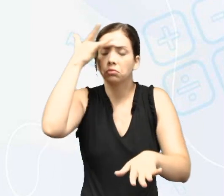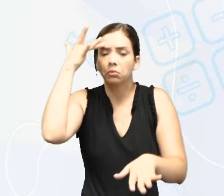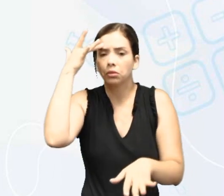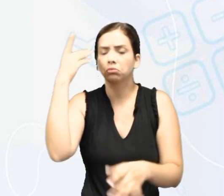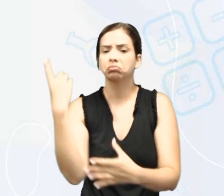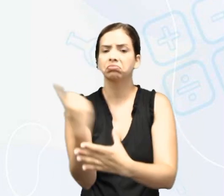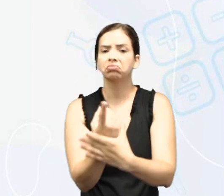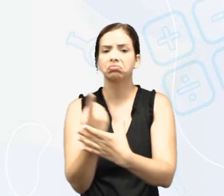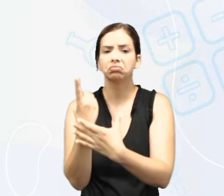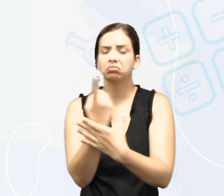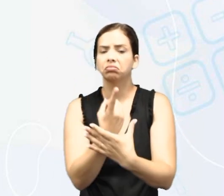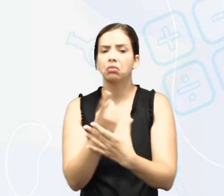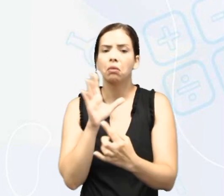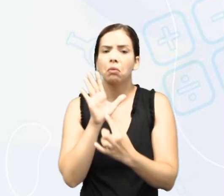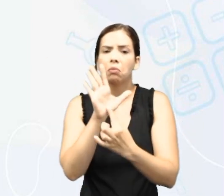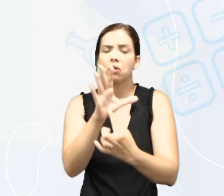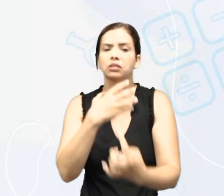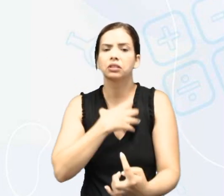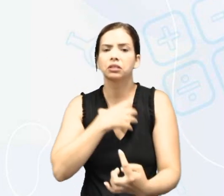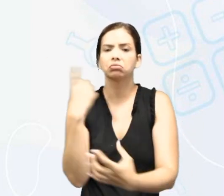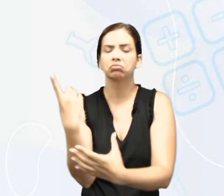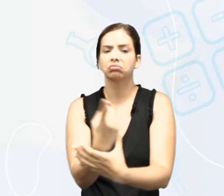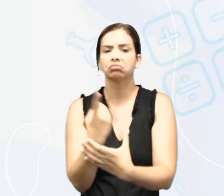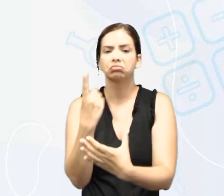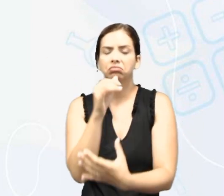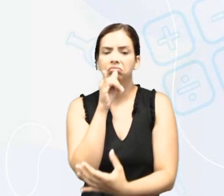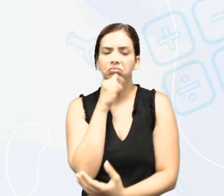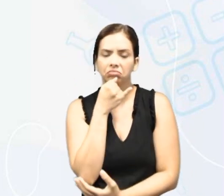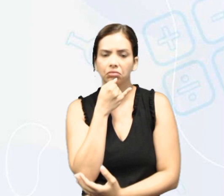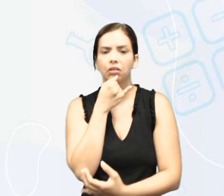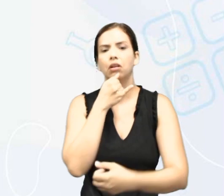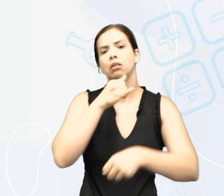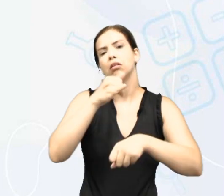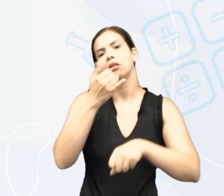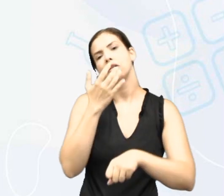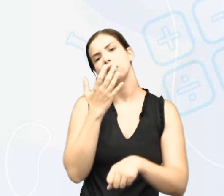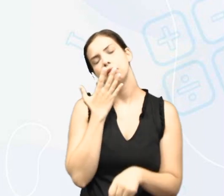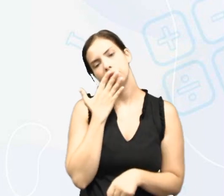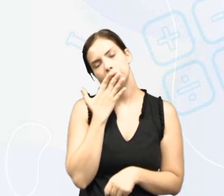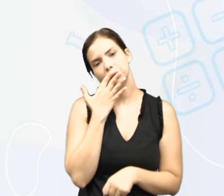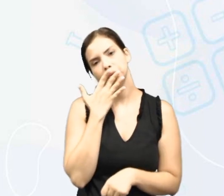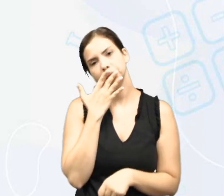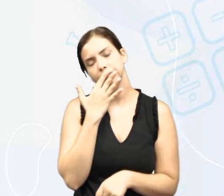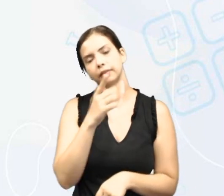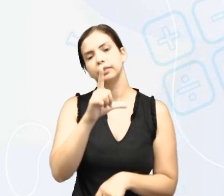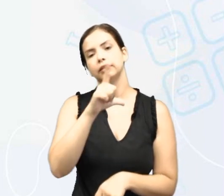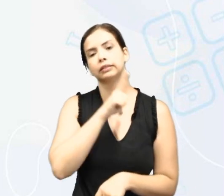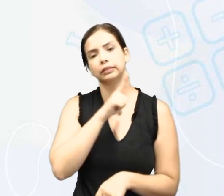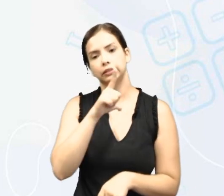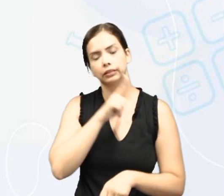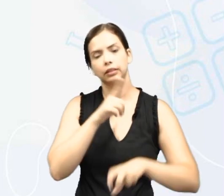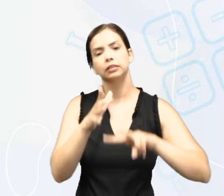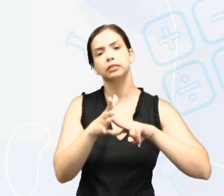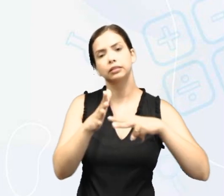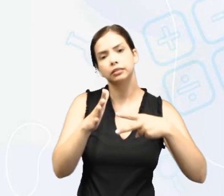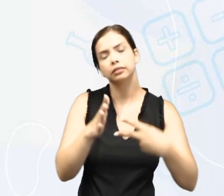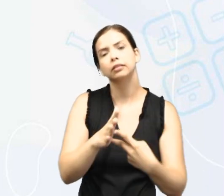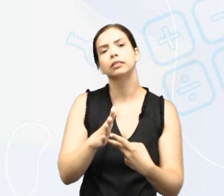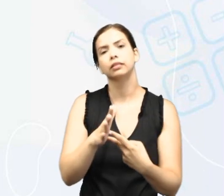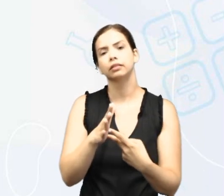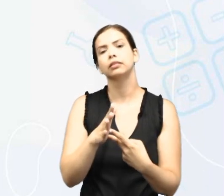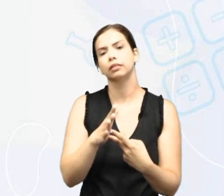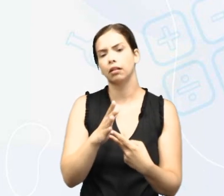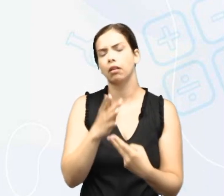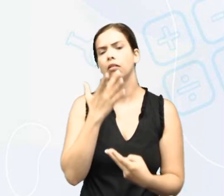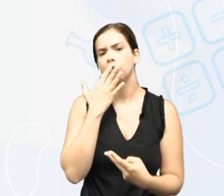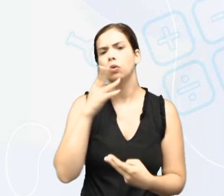depressão e à tristeza, né? Porque ela já é uma cor, já que tem essa conotação assim, mas também é uma cor